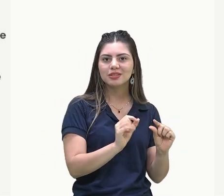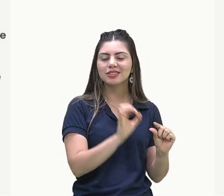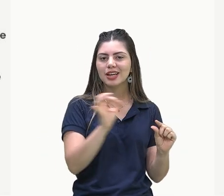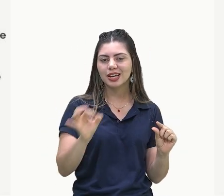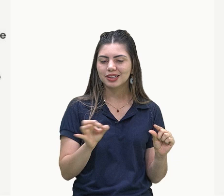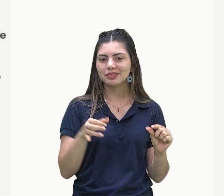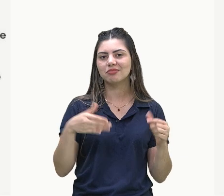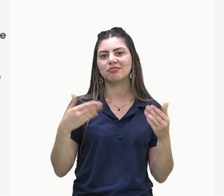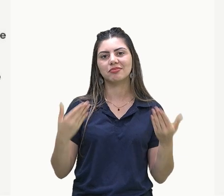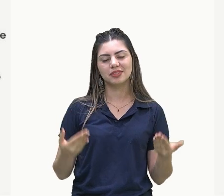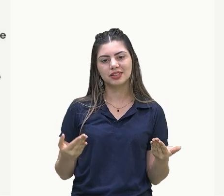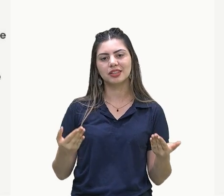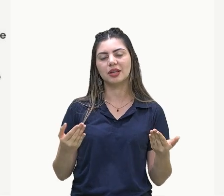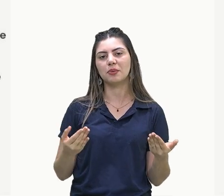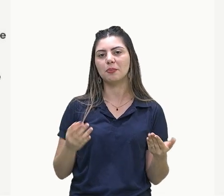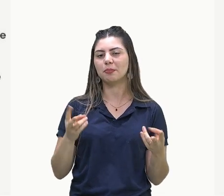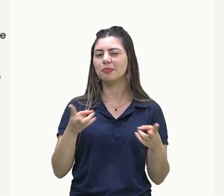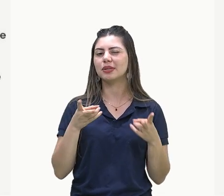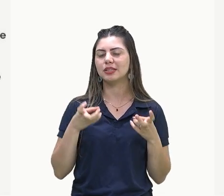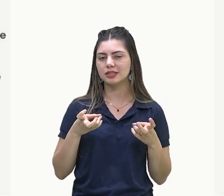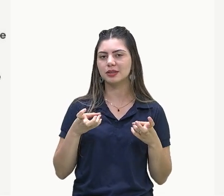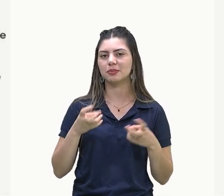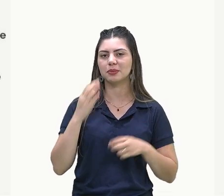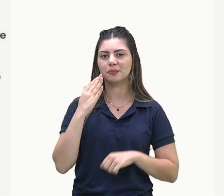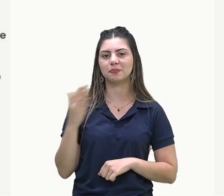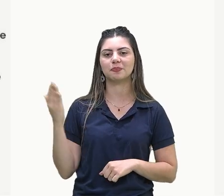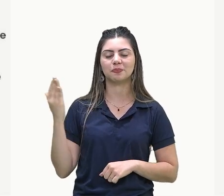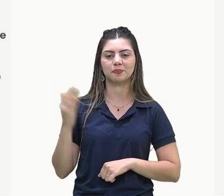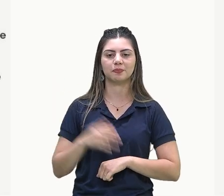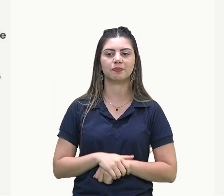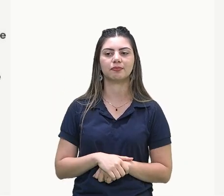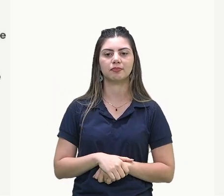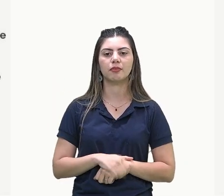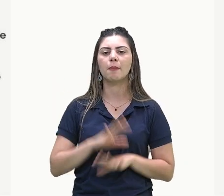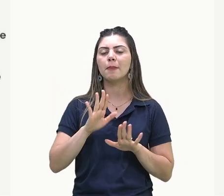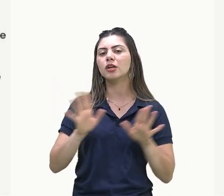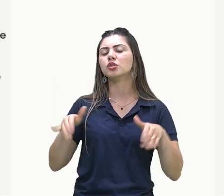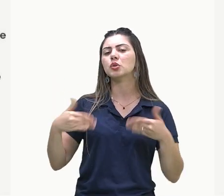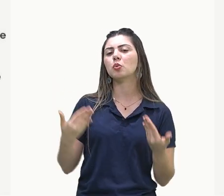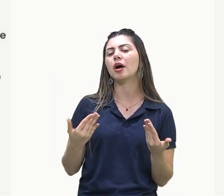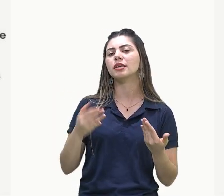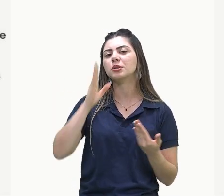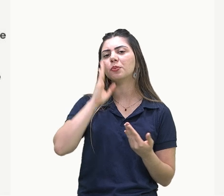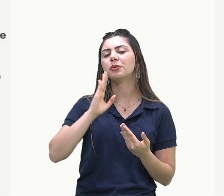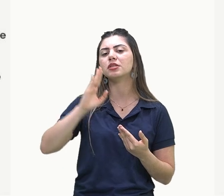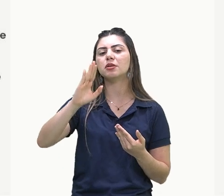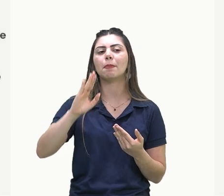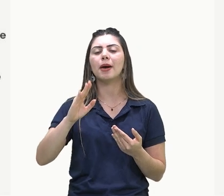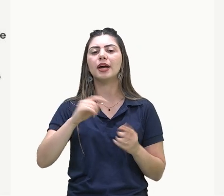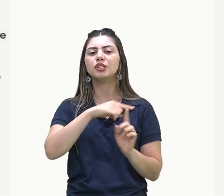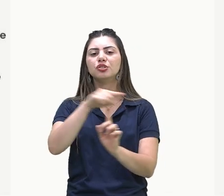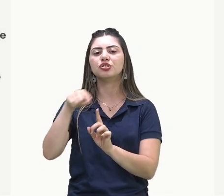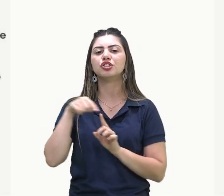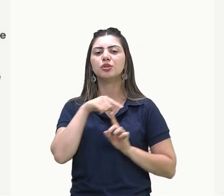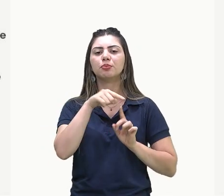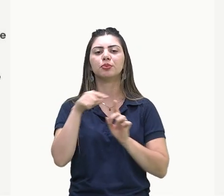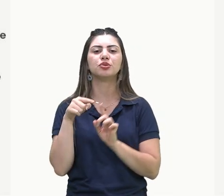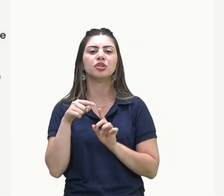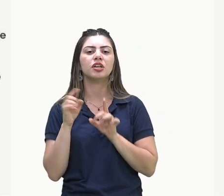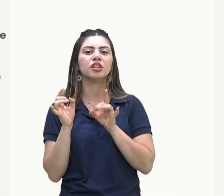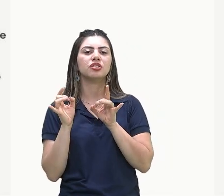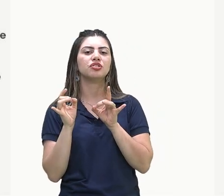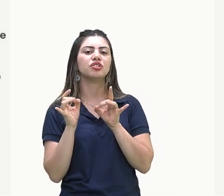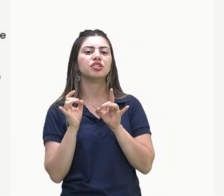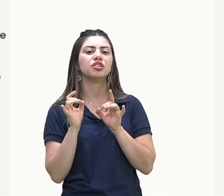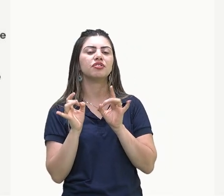ali somente quando necessário, tá? Mas quais serão as principais exportações, né? Quais